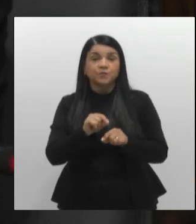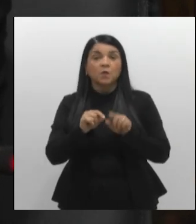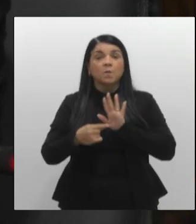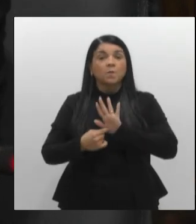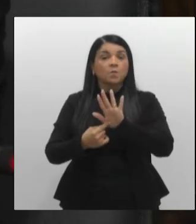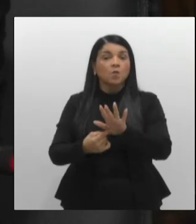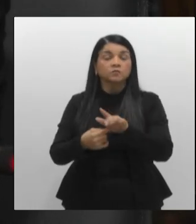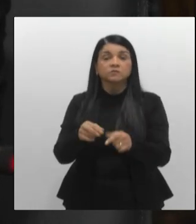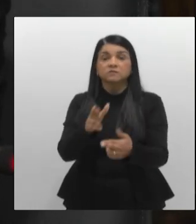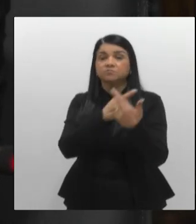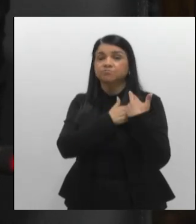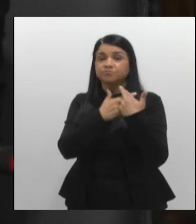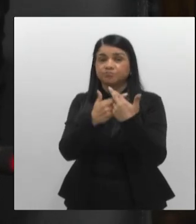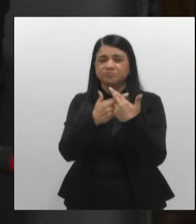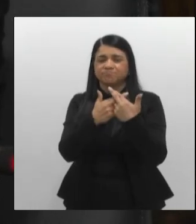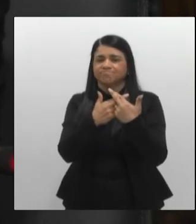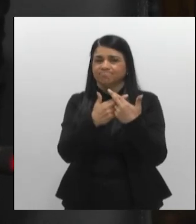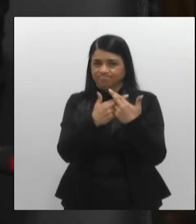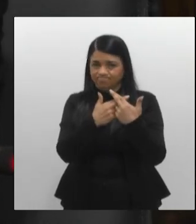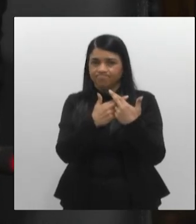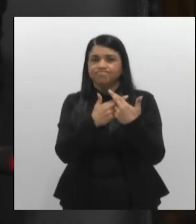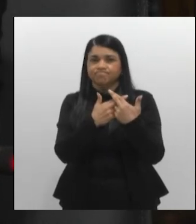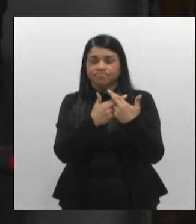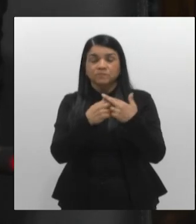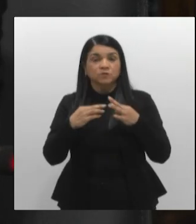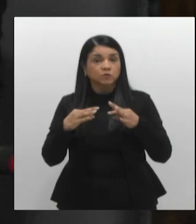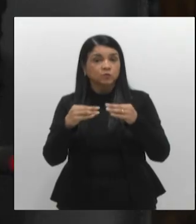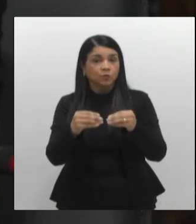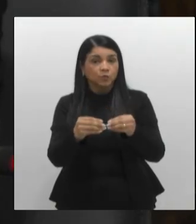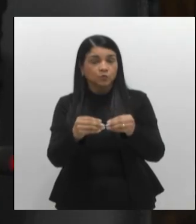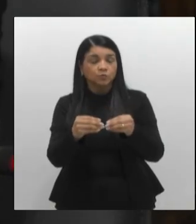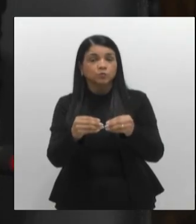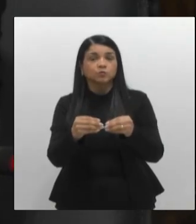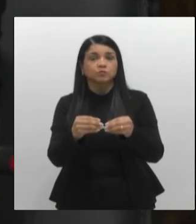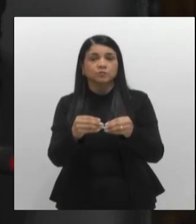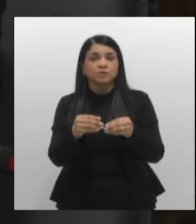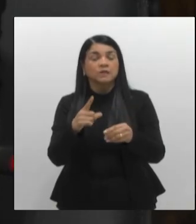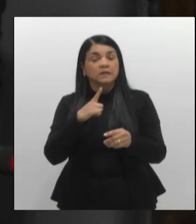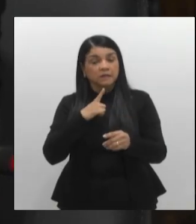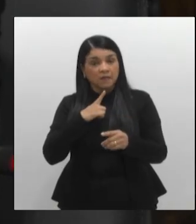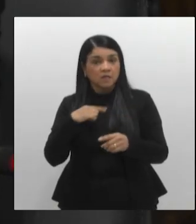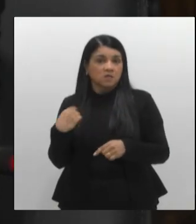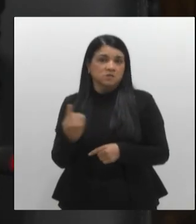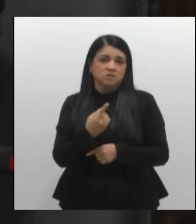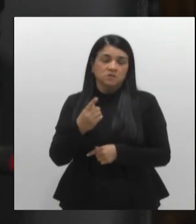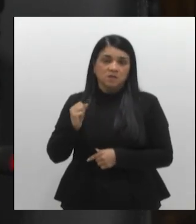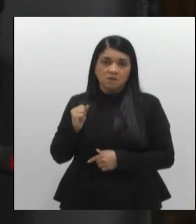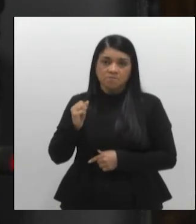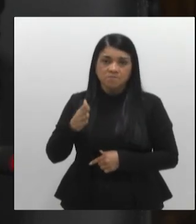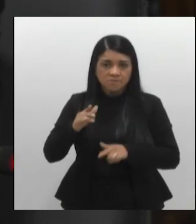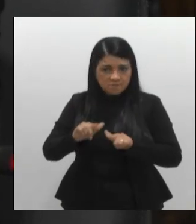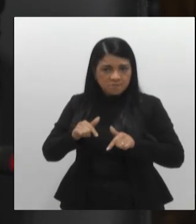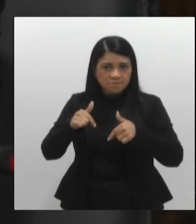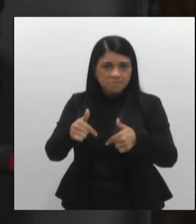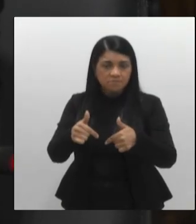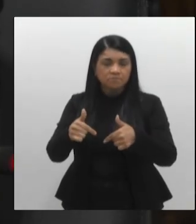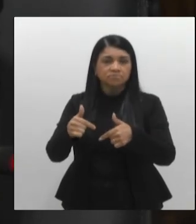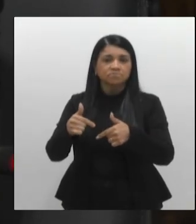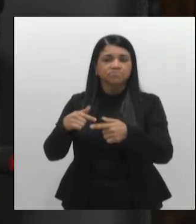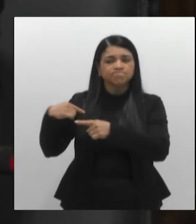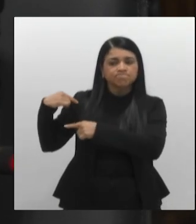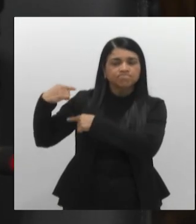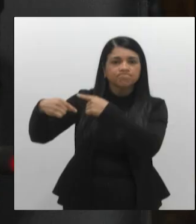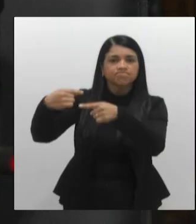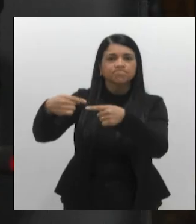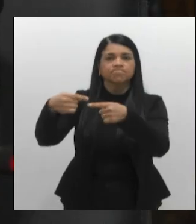uma responsabilidade muito grande para todos quantos temos a missão de transmitir esse legado às